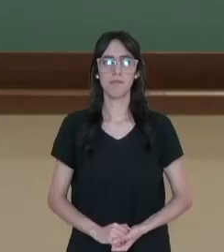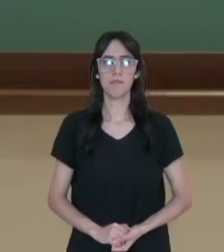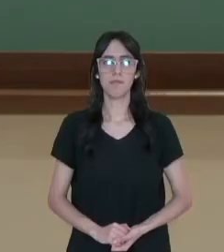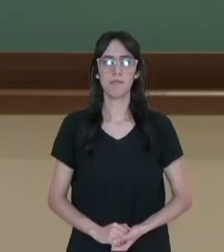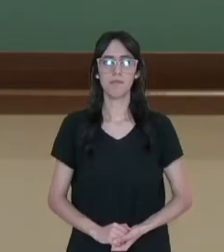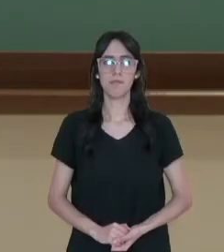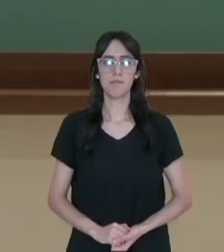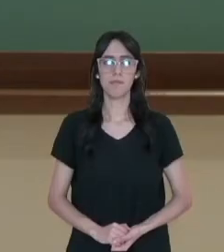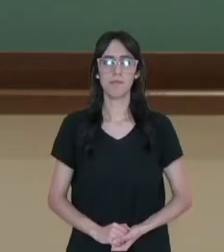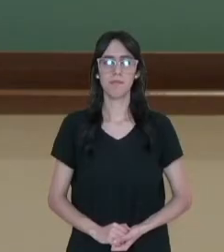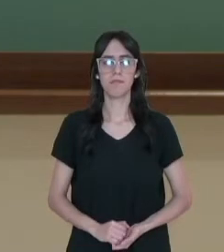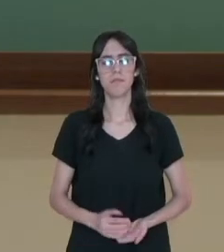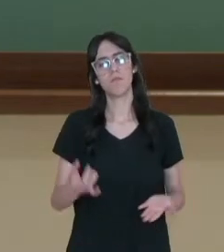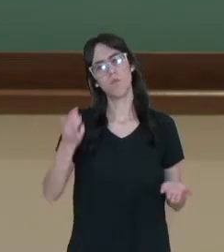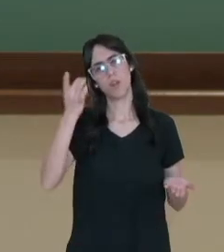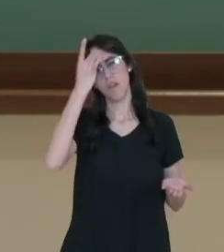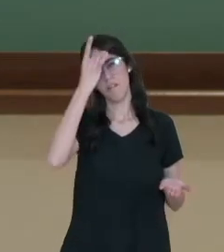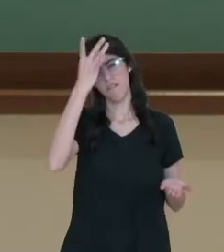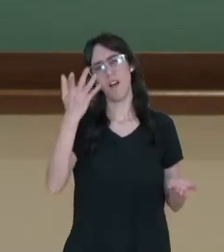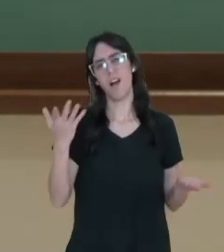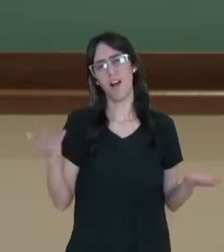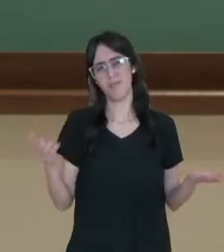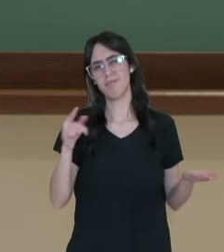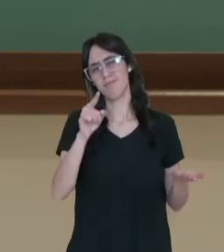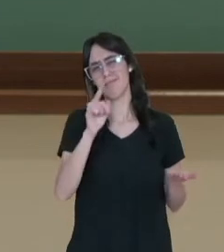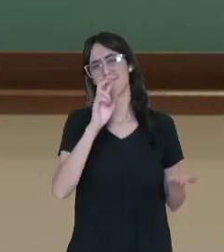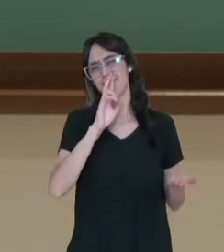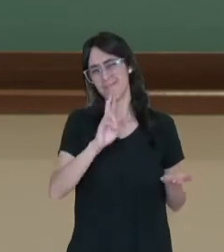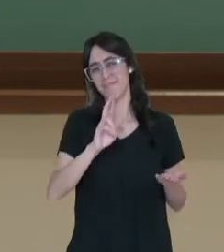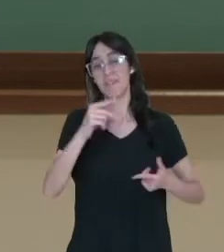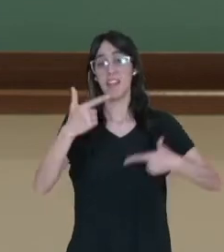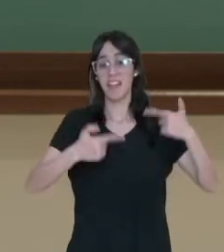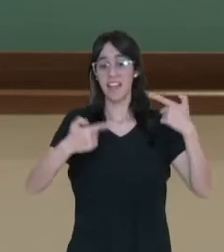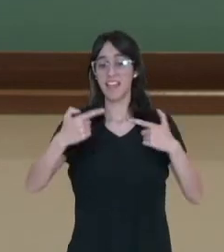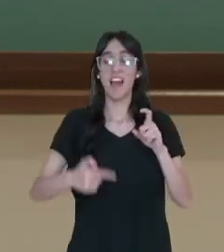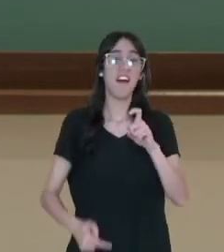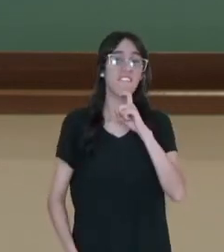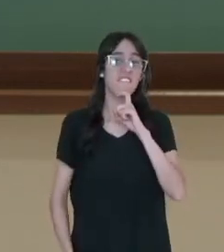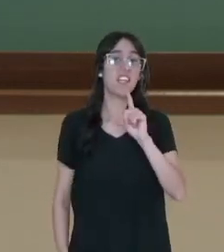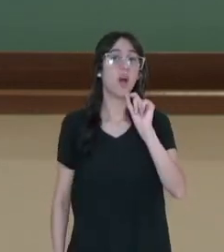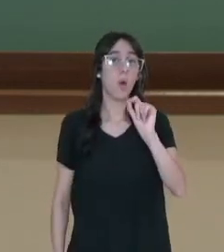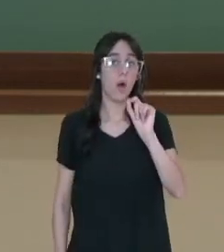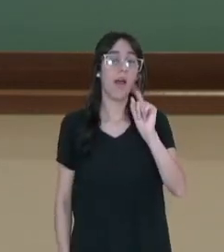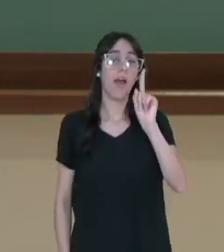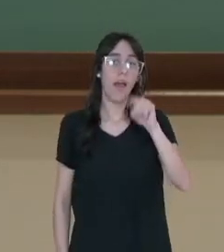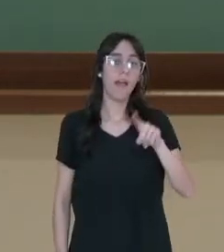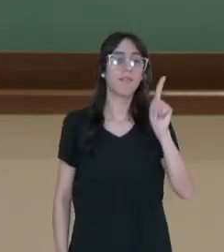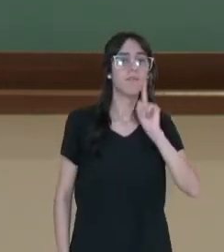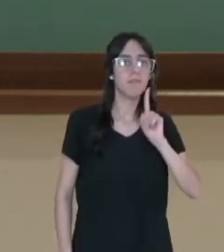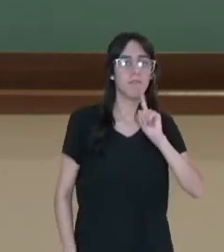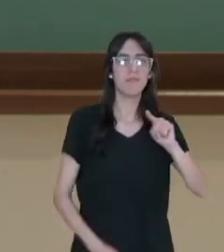Essa questão ficou super fácil para você responder. Guerra Fria eram duas superpotências, Estados Unidos